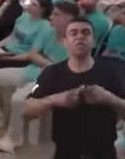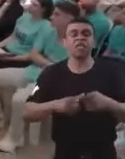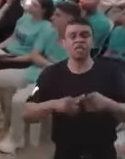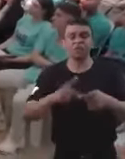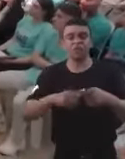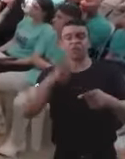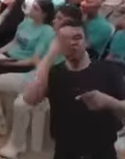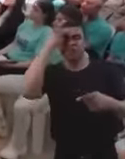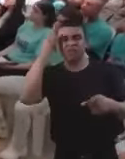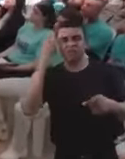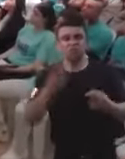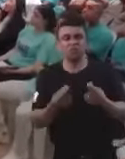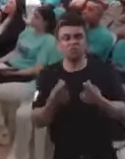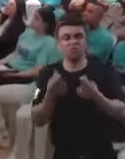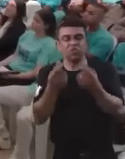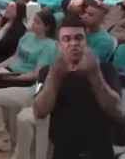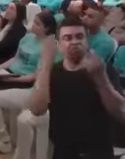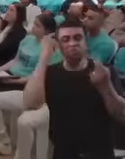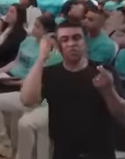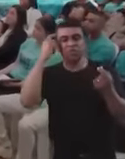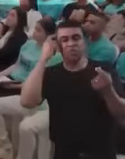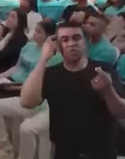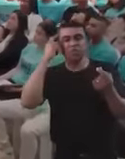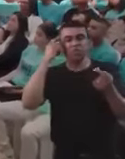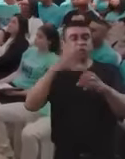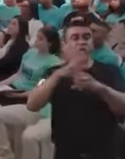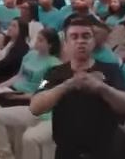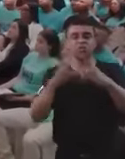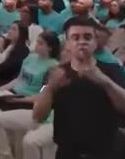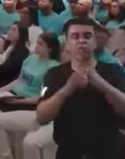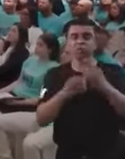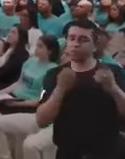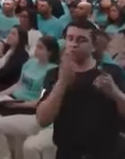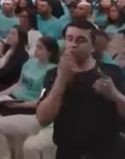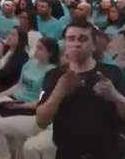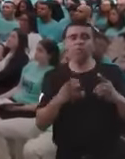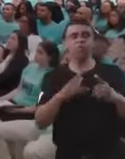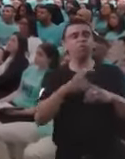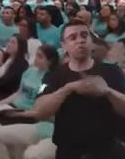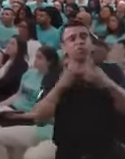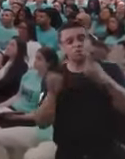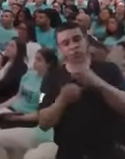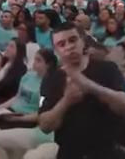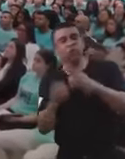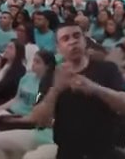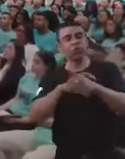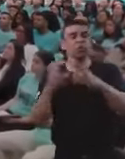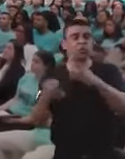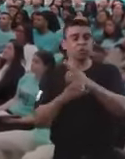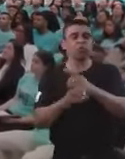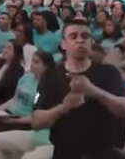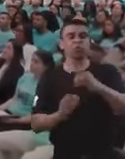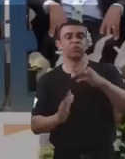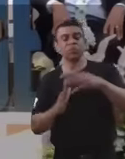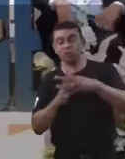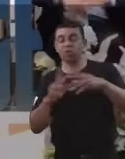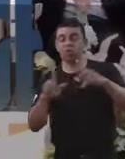uma bênção, o culto está top. Vai o pastor falar na hora da oferta. Ele faz assim, ó. Eita!